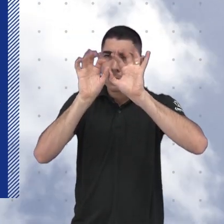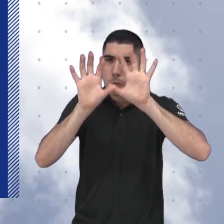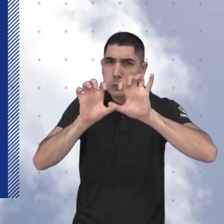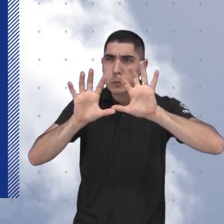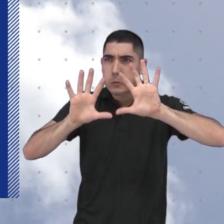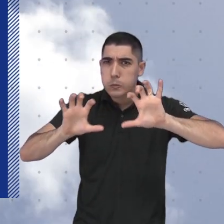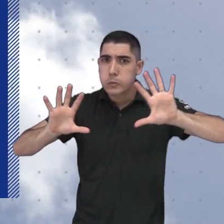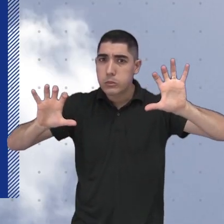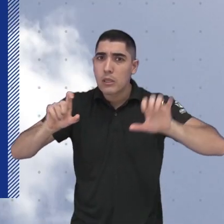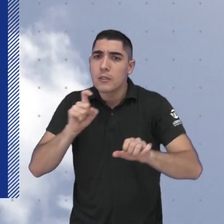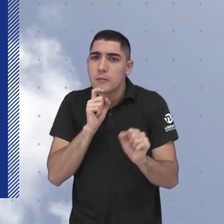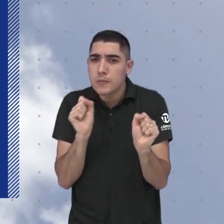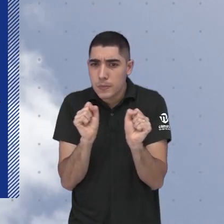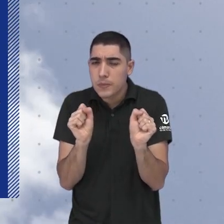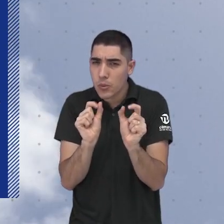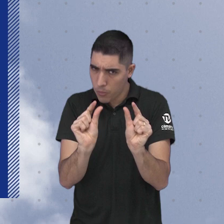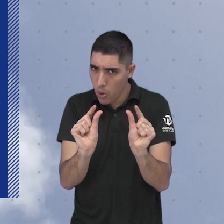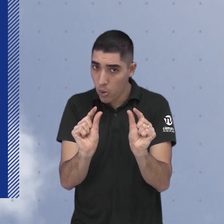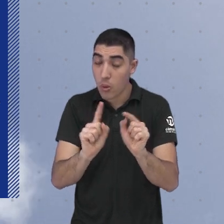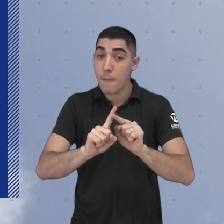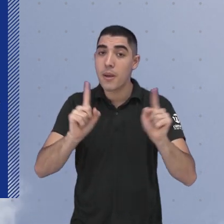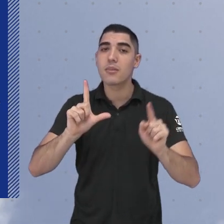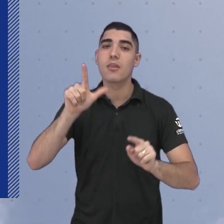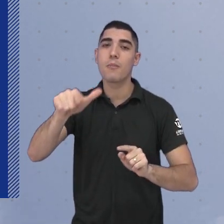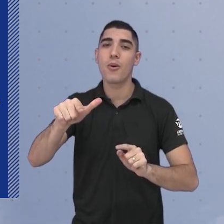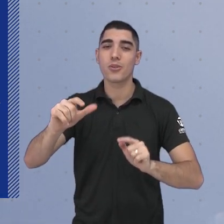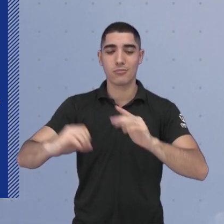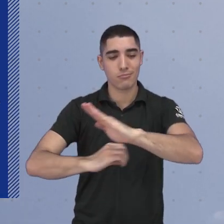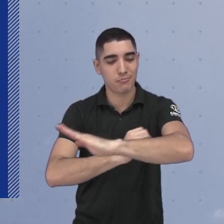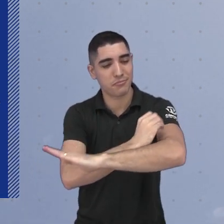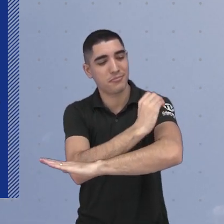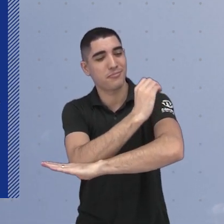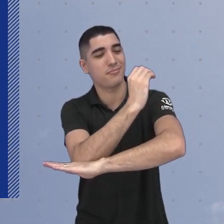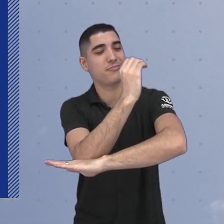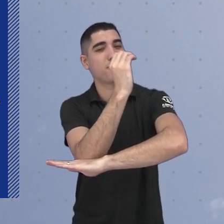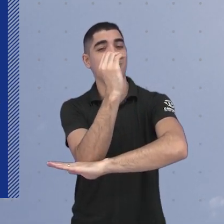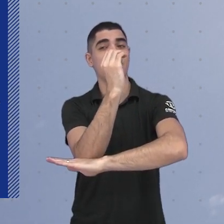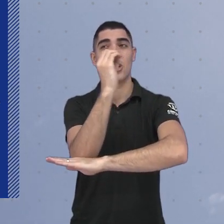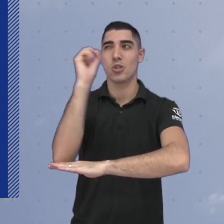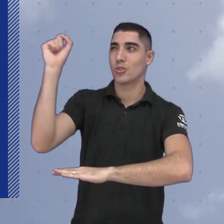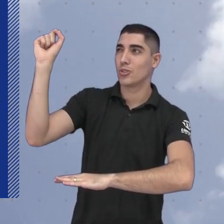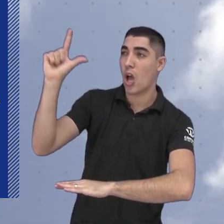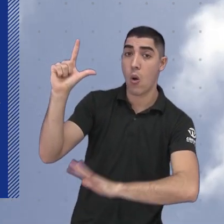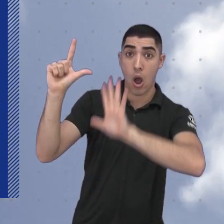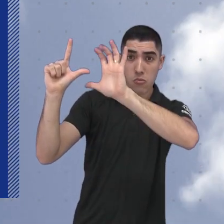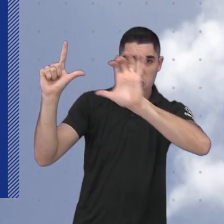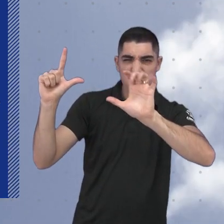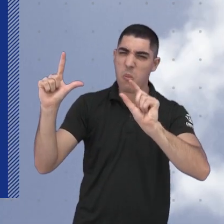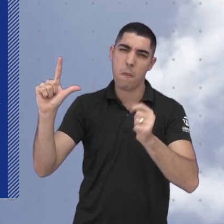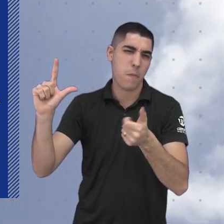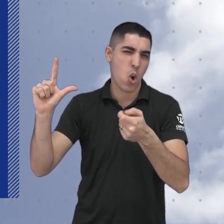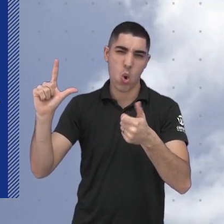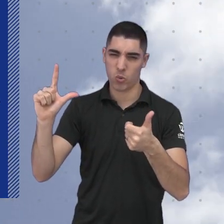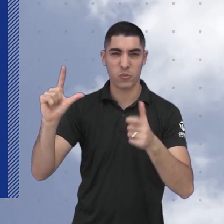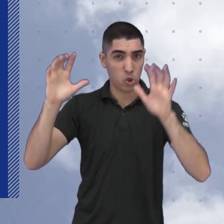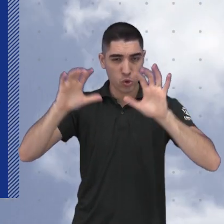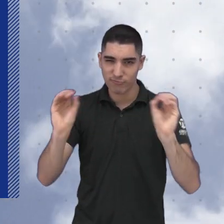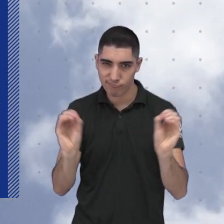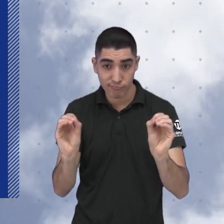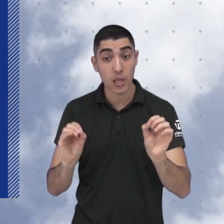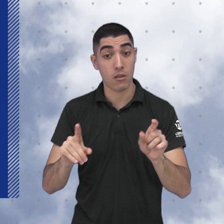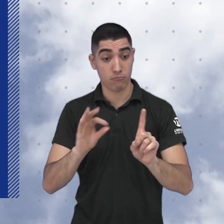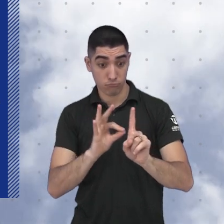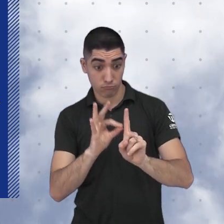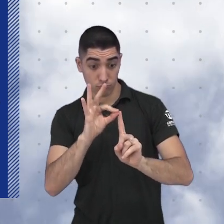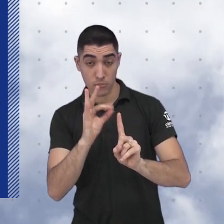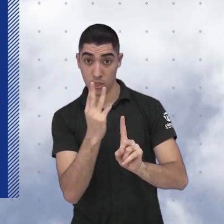intensa névoa e tempo frio, mas o sol logo aparece e permanece entre poucas nuvens até o entardecer. A máxima